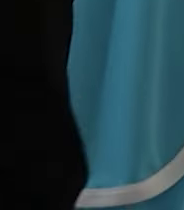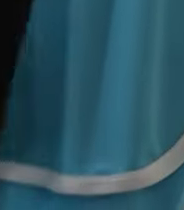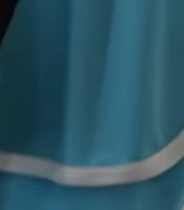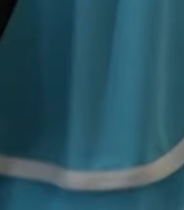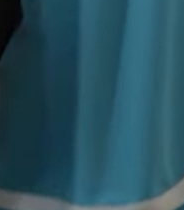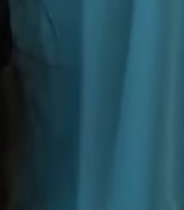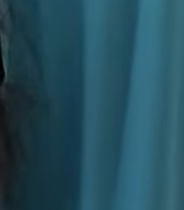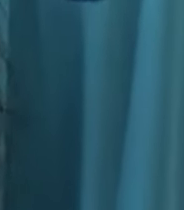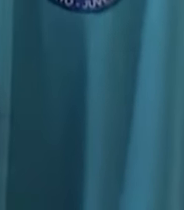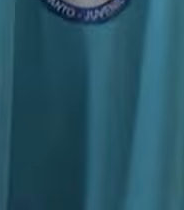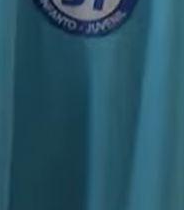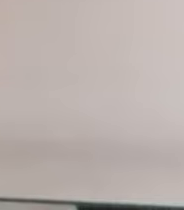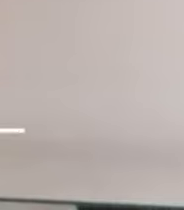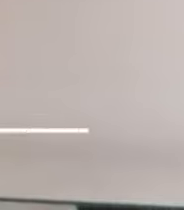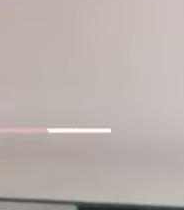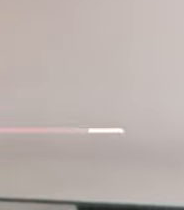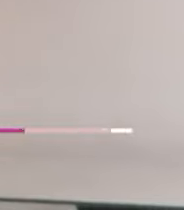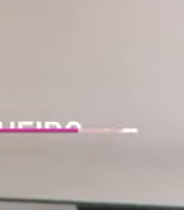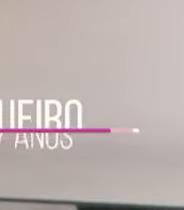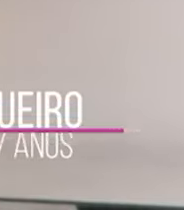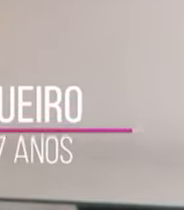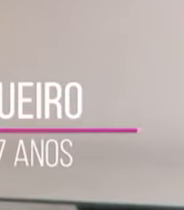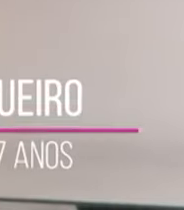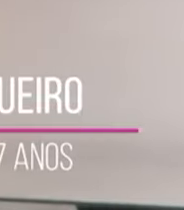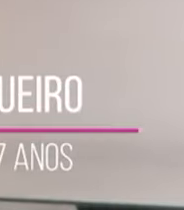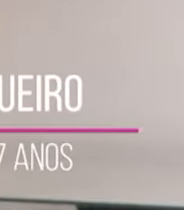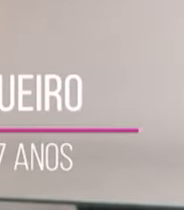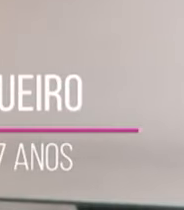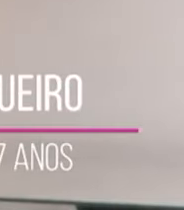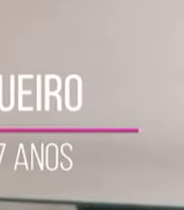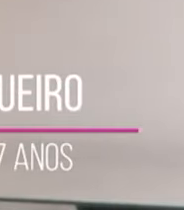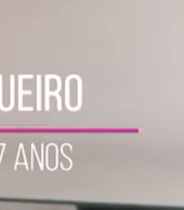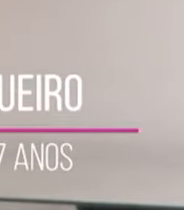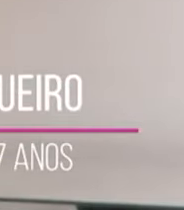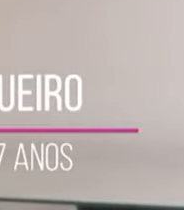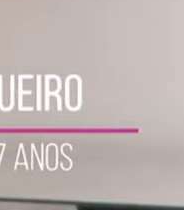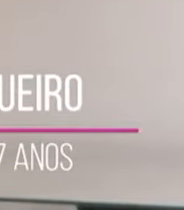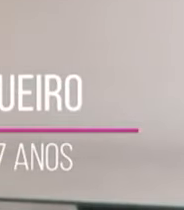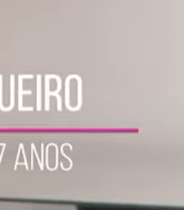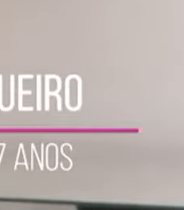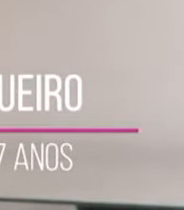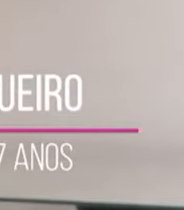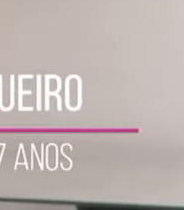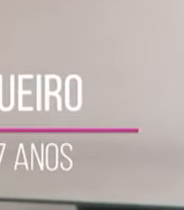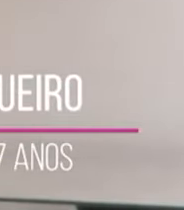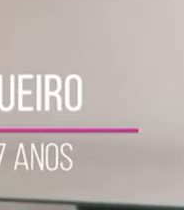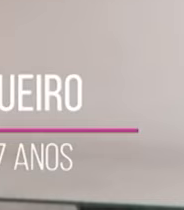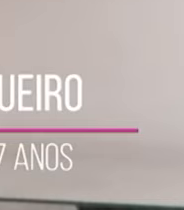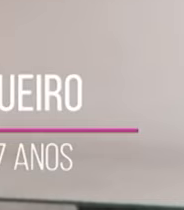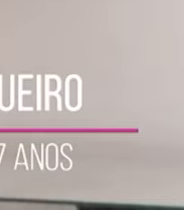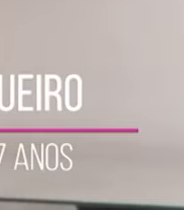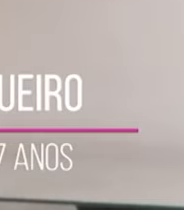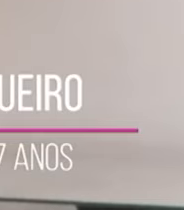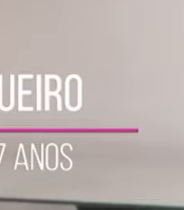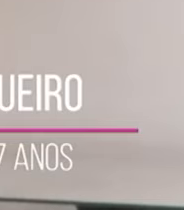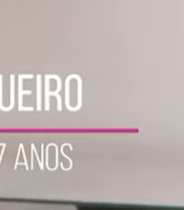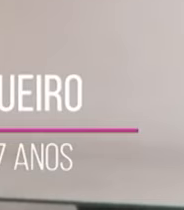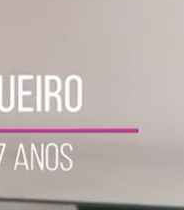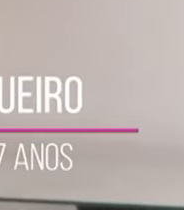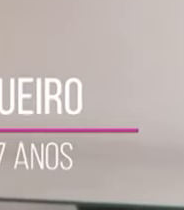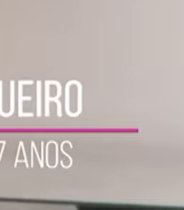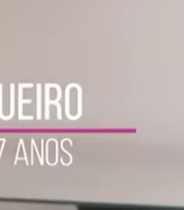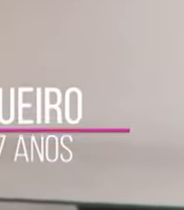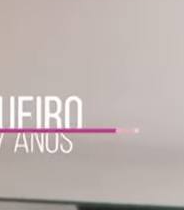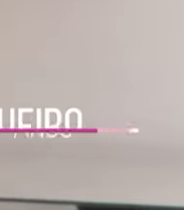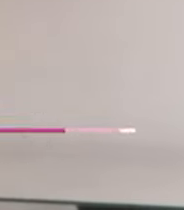às vezes, em outro departamento, né? Ou atrás da igreja, ali na rodinha, está sentada, está